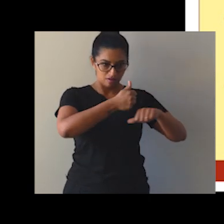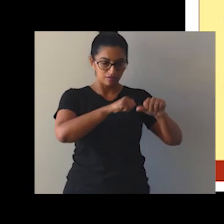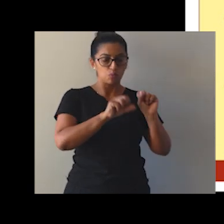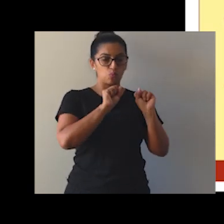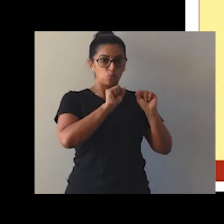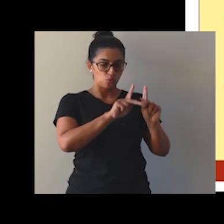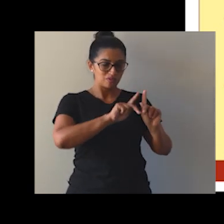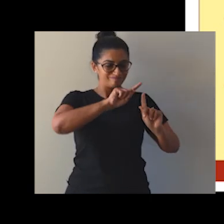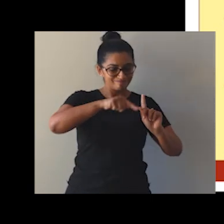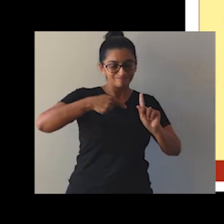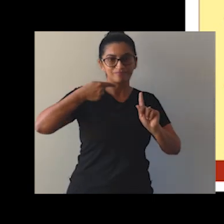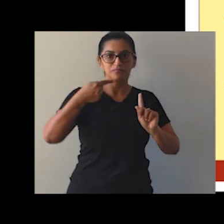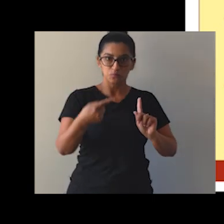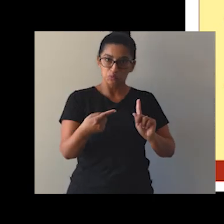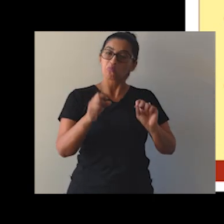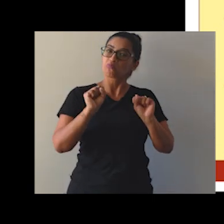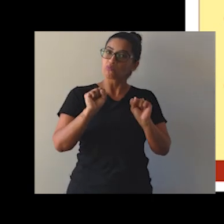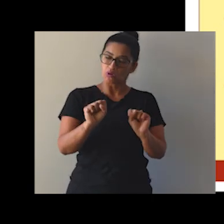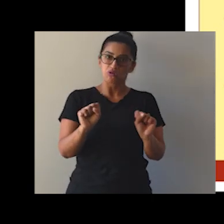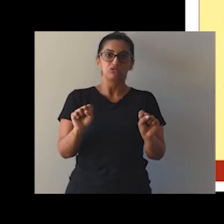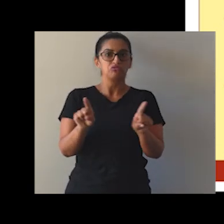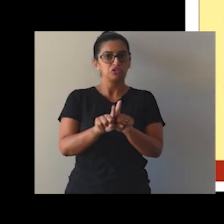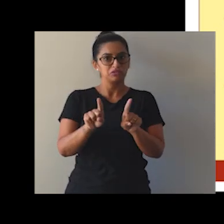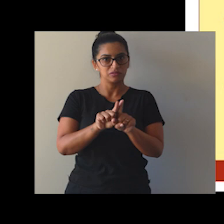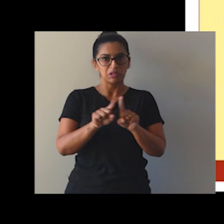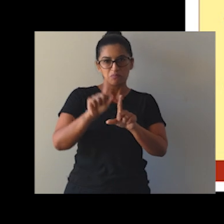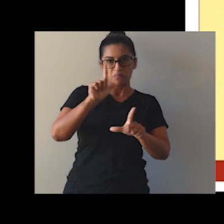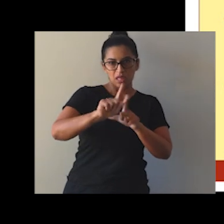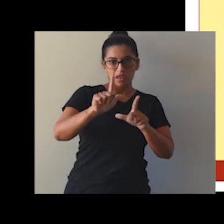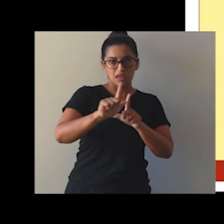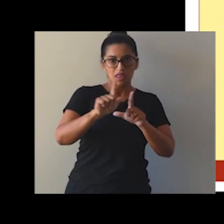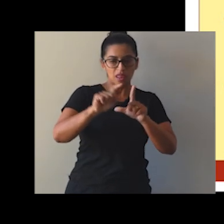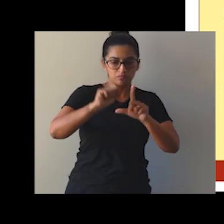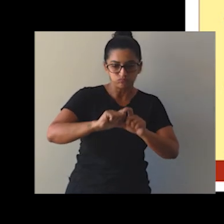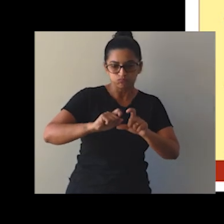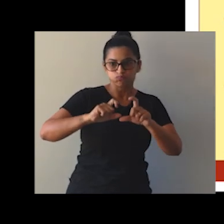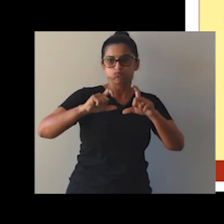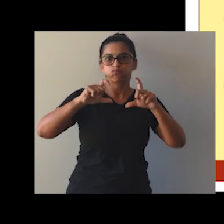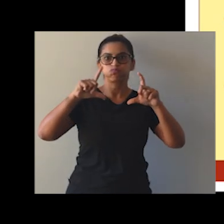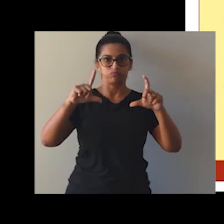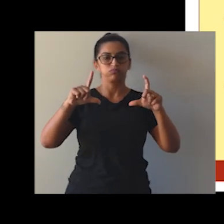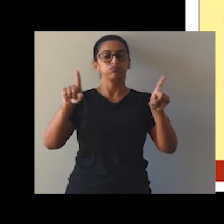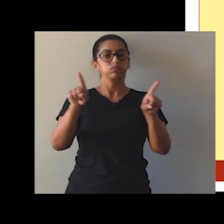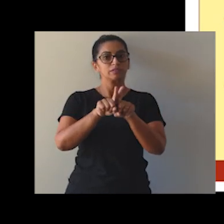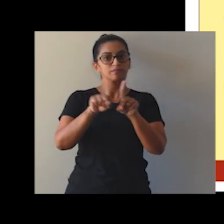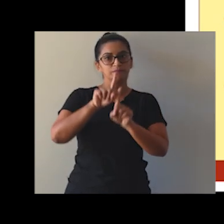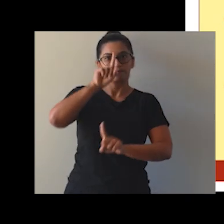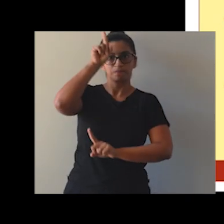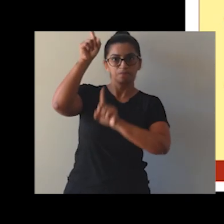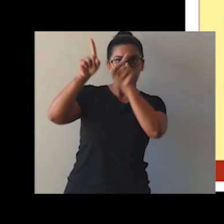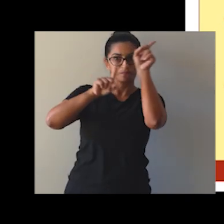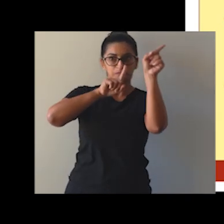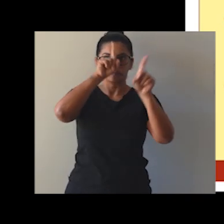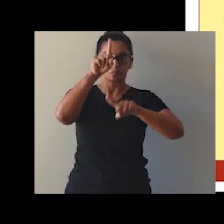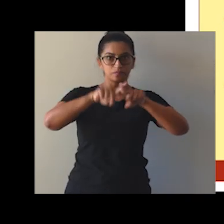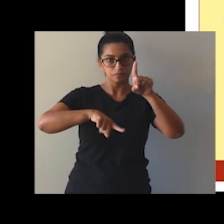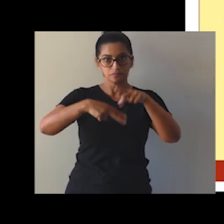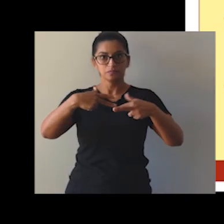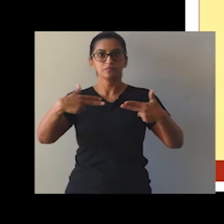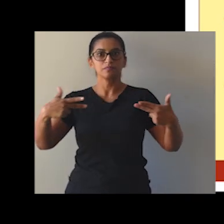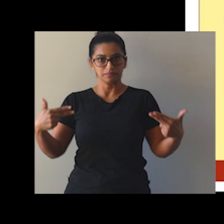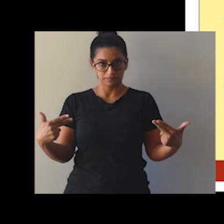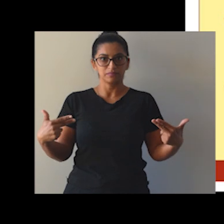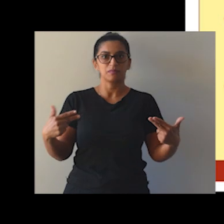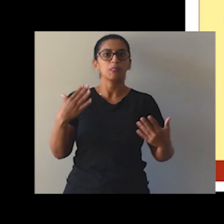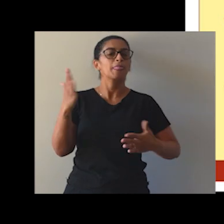se for necessário, a ampliação de fontes, produzir materiais didáticos, pedagógicos, de acordo